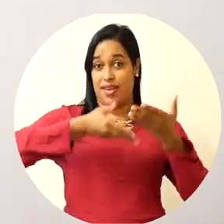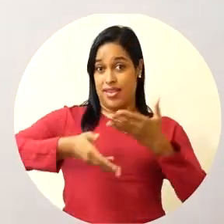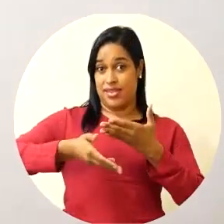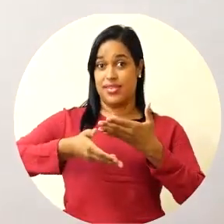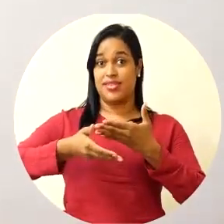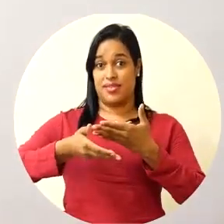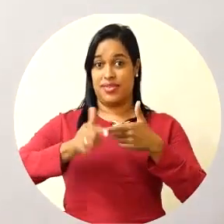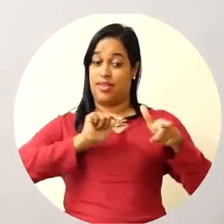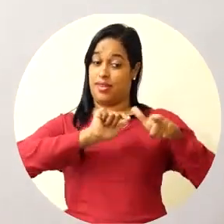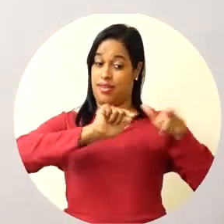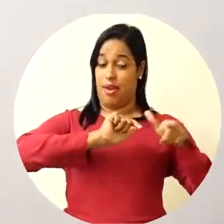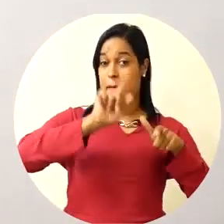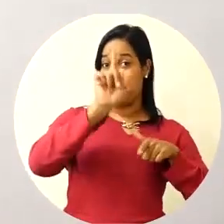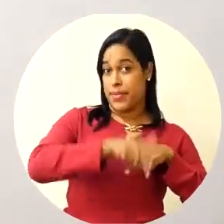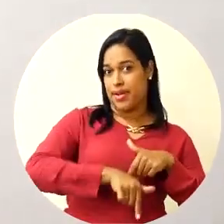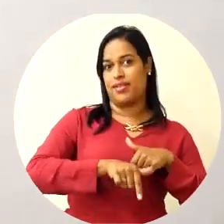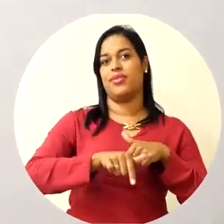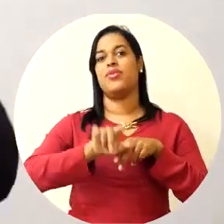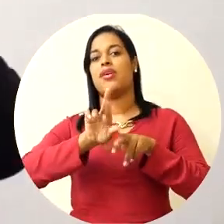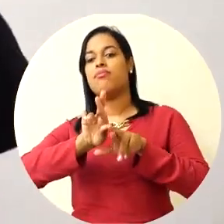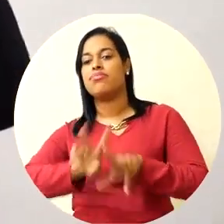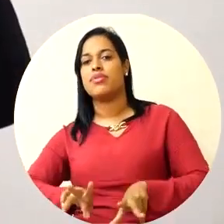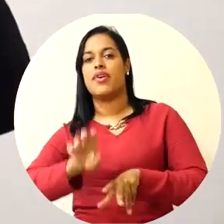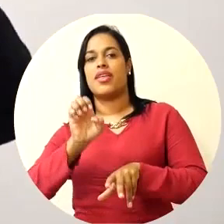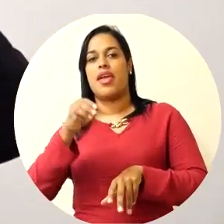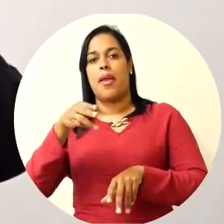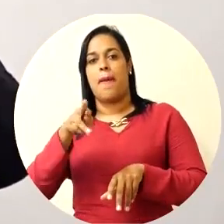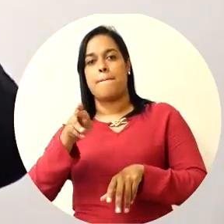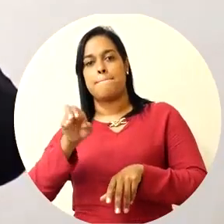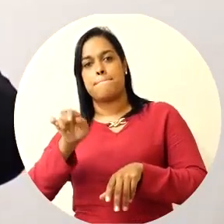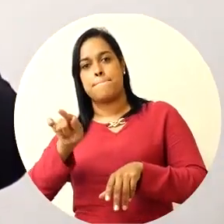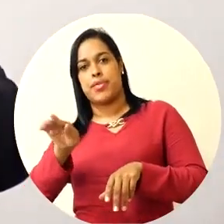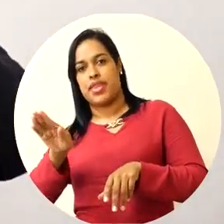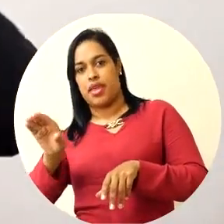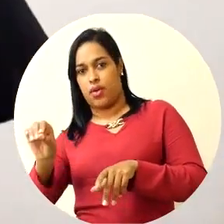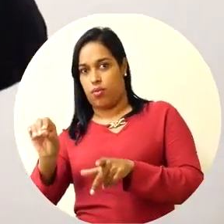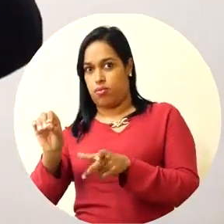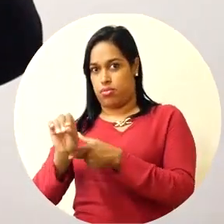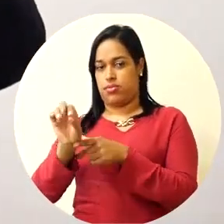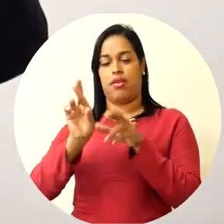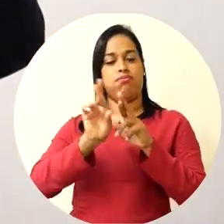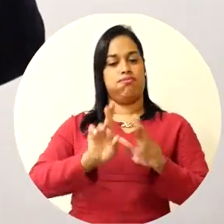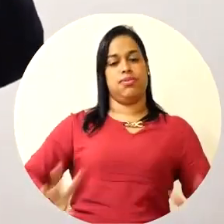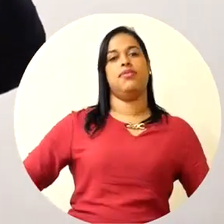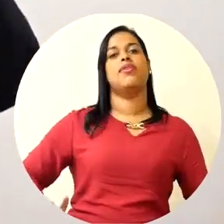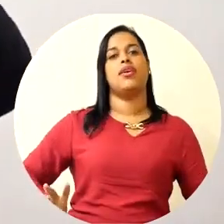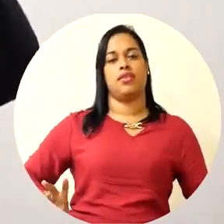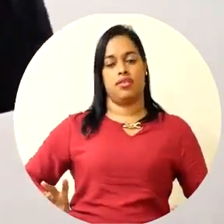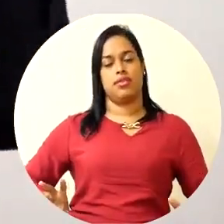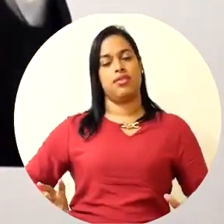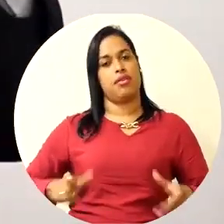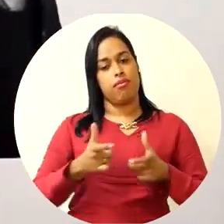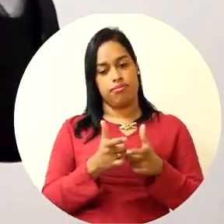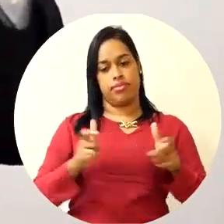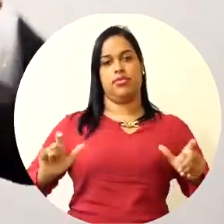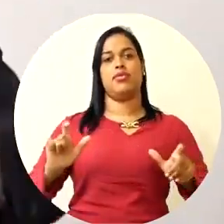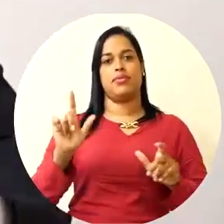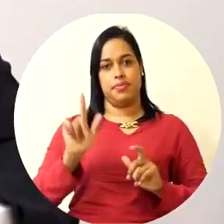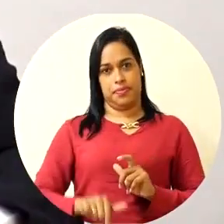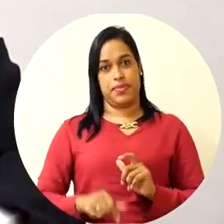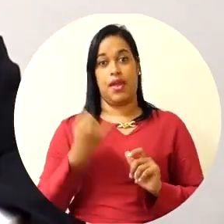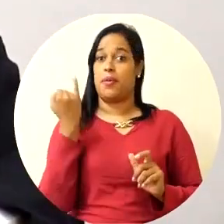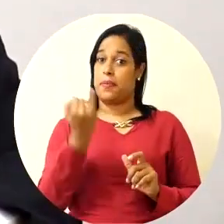a relação de emprego da relação de trabalho. A relação de emprego está inserida dentro da relação de trabalho, que é muito